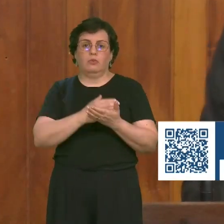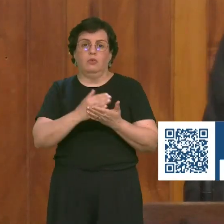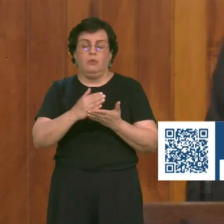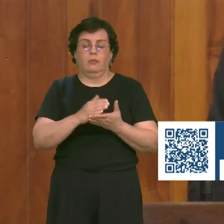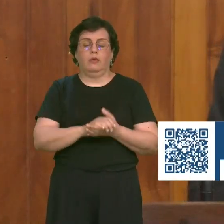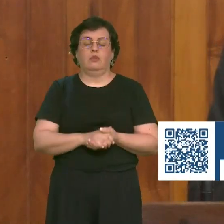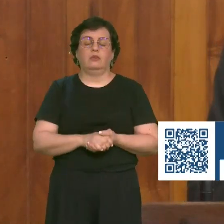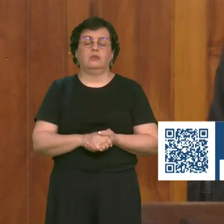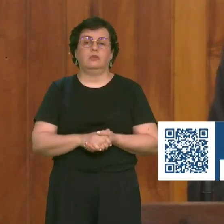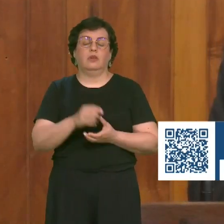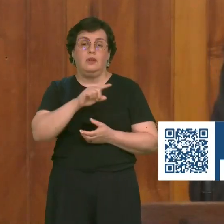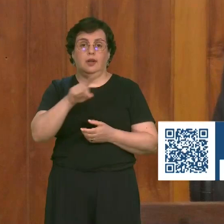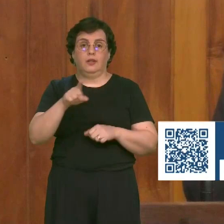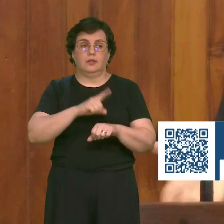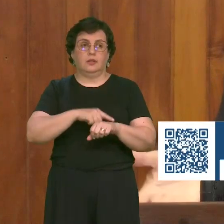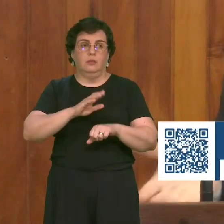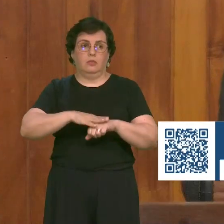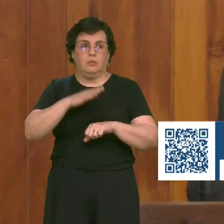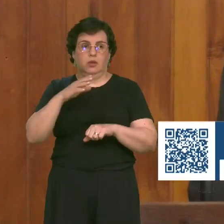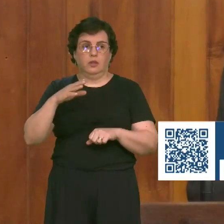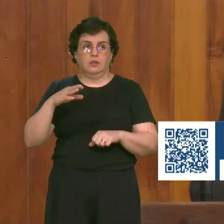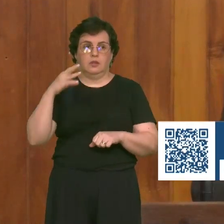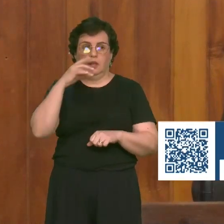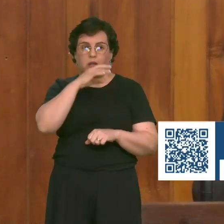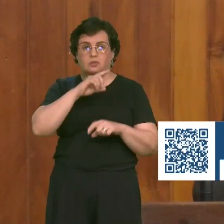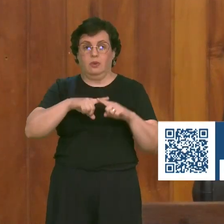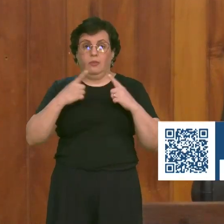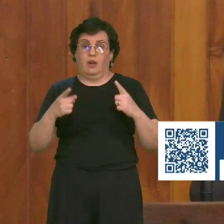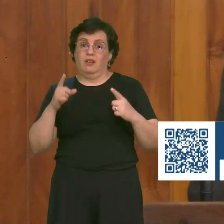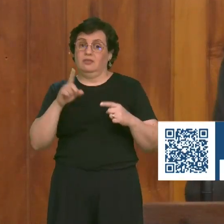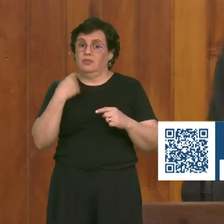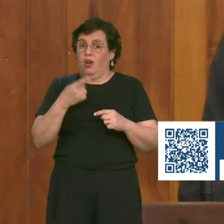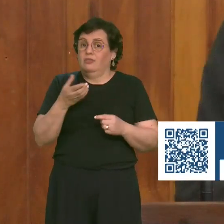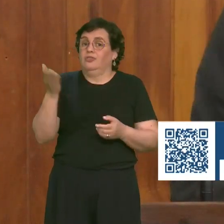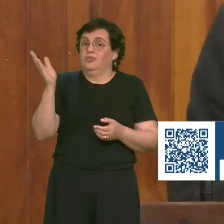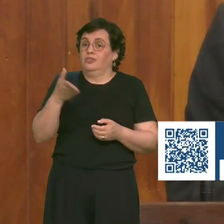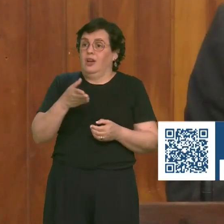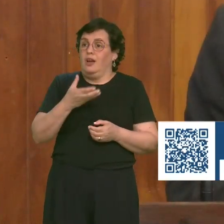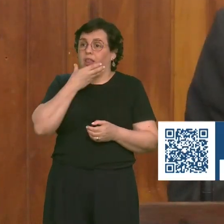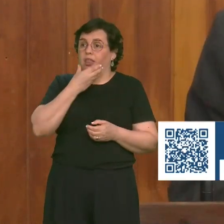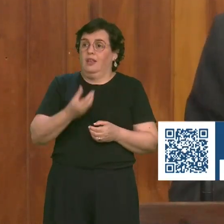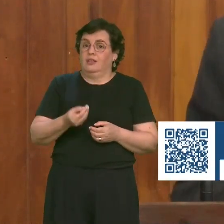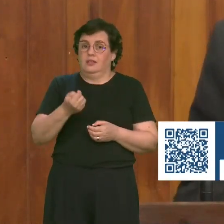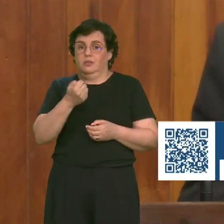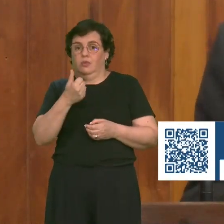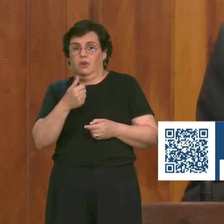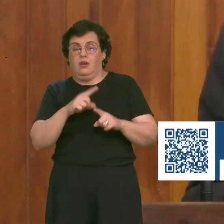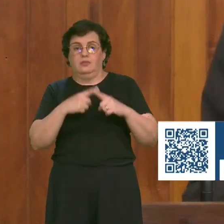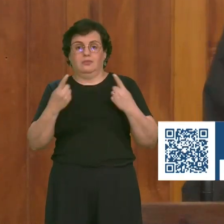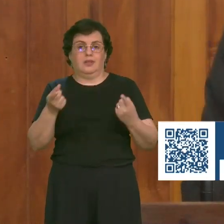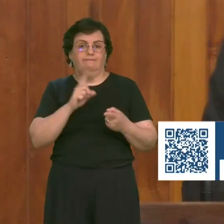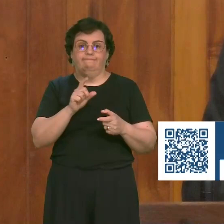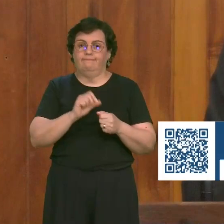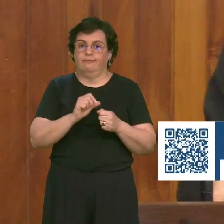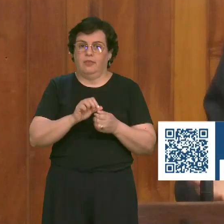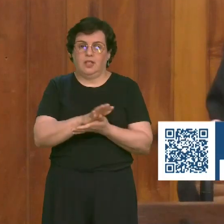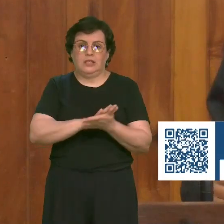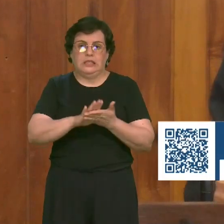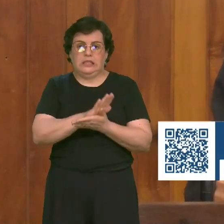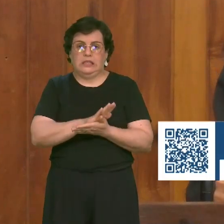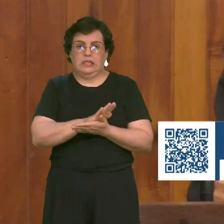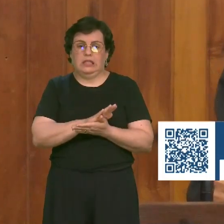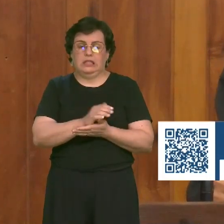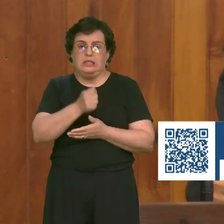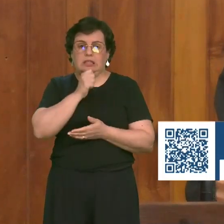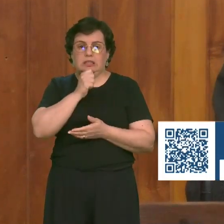esses períodos mais quentes e nós estamos Praticamente em dezembro e isso ainda não foi providenciado não foi discutido com